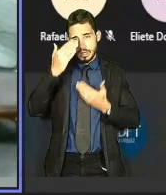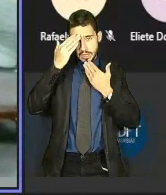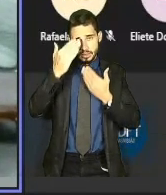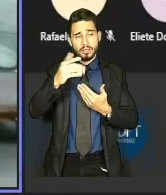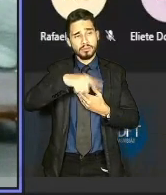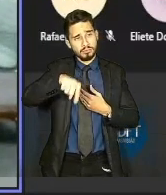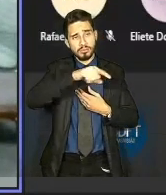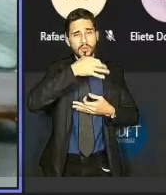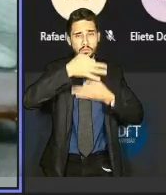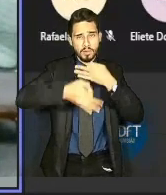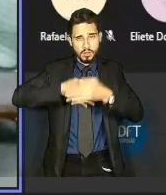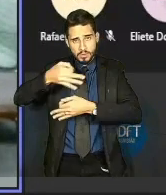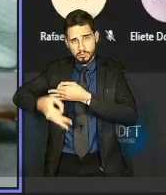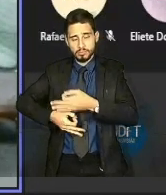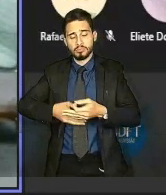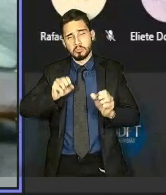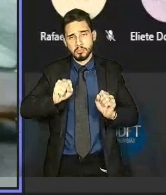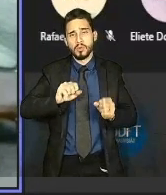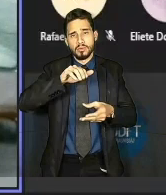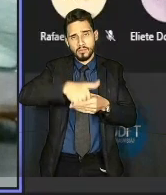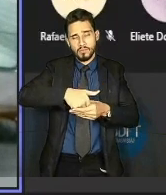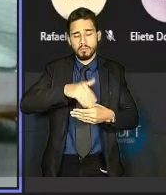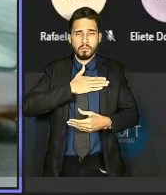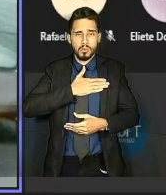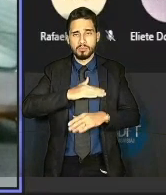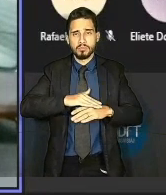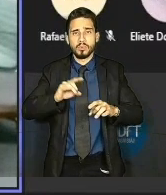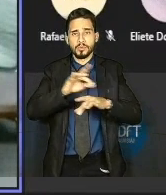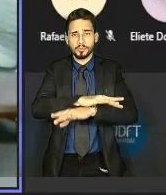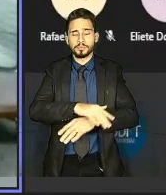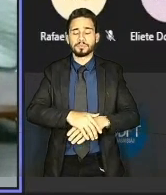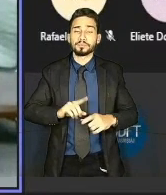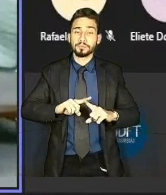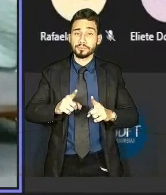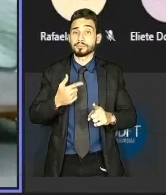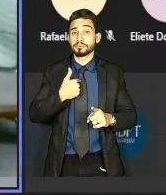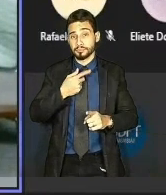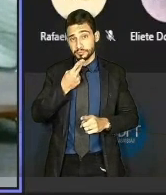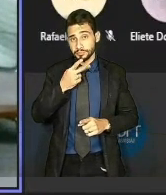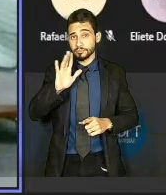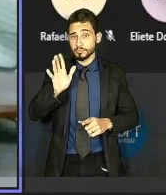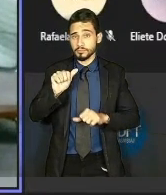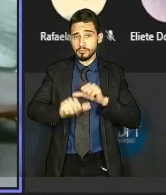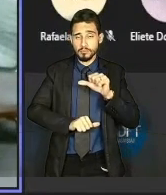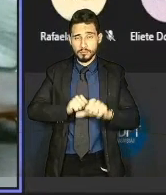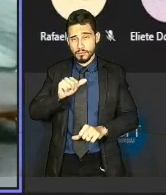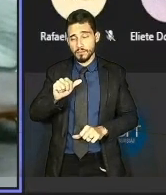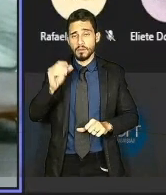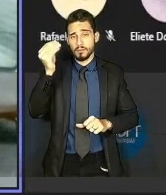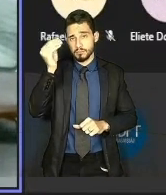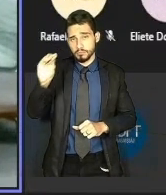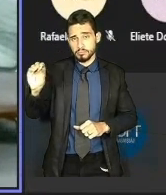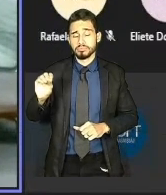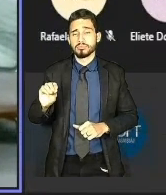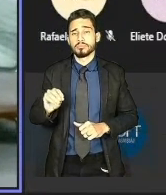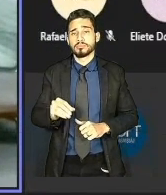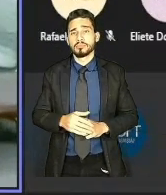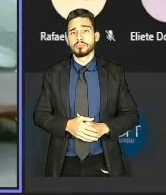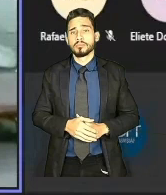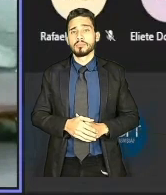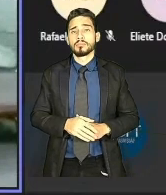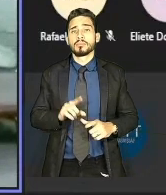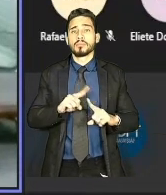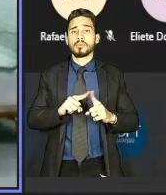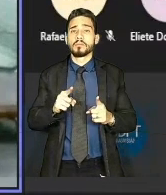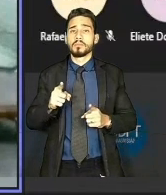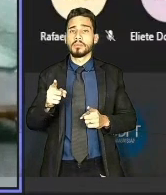tudo isso aí. Agradeço aqui as ponderações. Poderia fazer assim, desembargador Arnaldo? Pode sim, eu acompanho o voto de Vossa Excelência. Não, mas eu estou dizendo assim, que eu já alterei